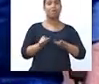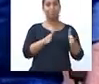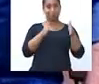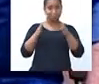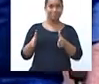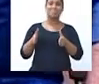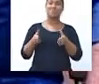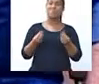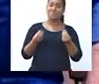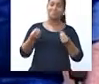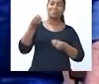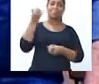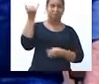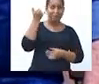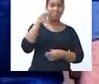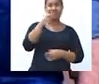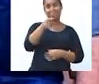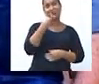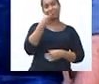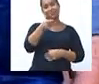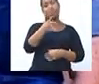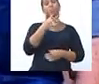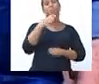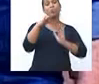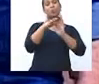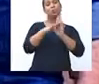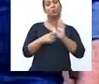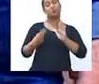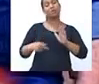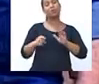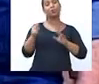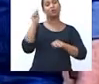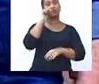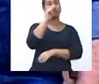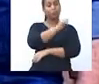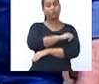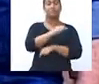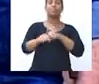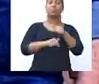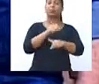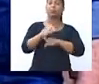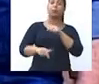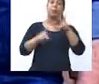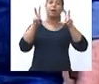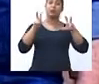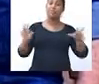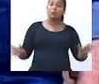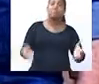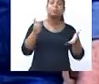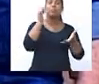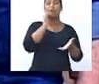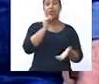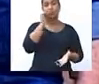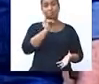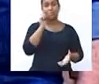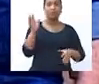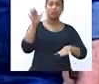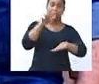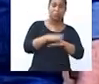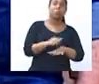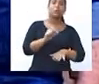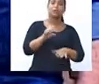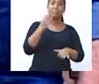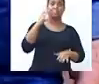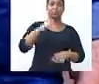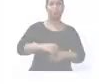bloco, muito mais dicas, a gente vai inclusive conhecer um projeto aqui de Rio Preto que trabalha essa questão, incentiva as mulheres a ingressarem na ciência.